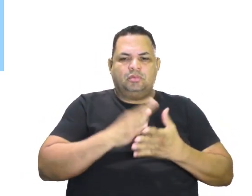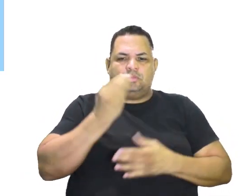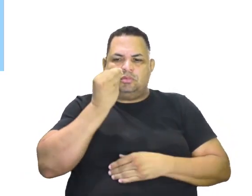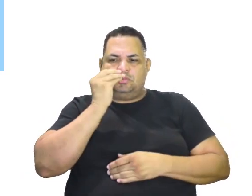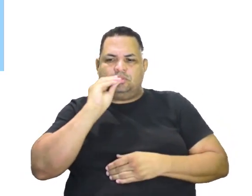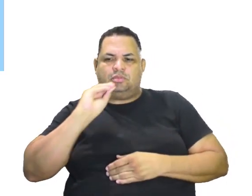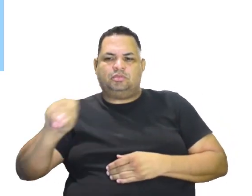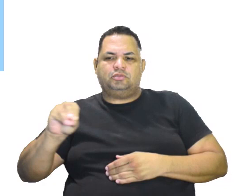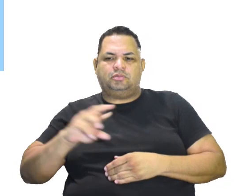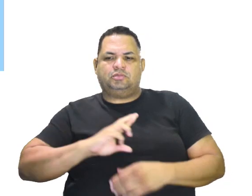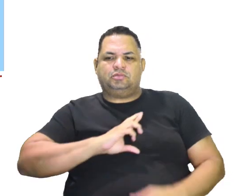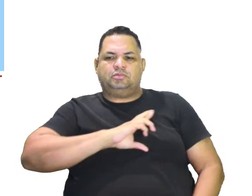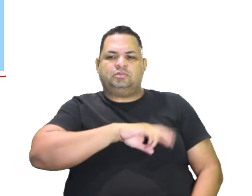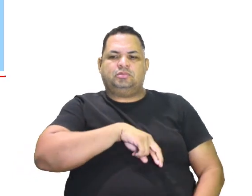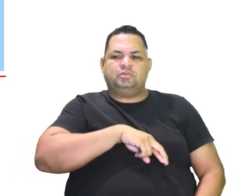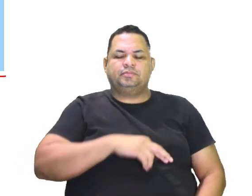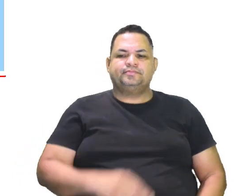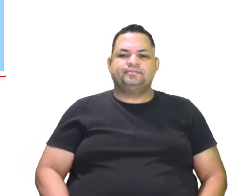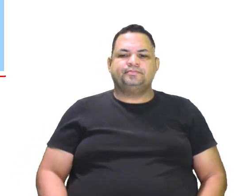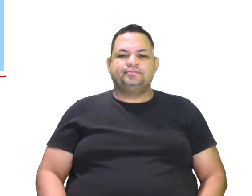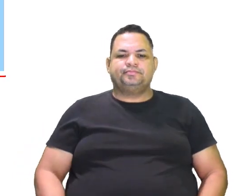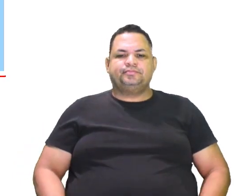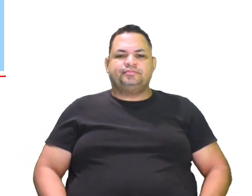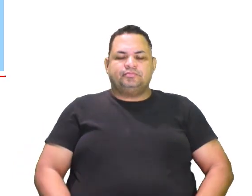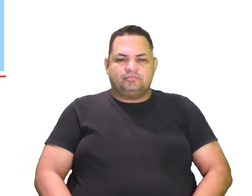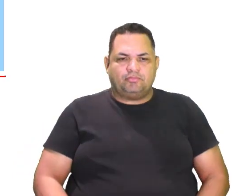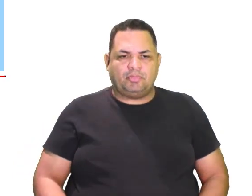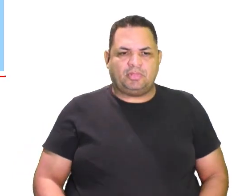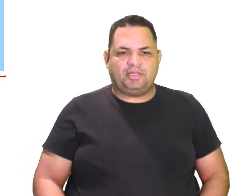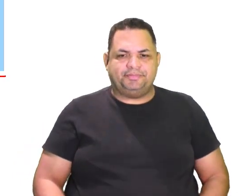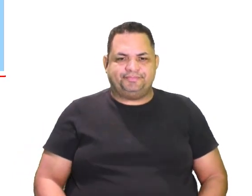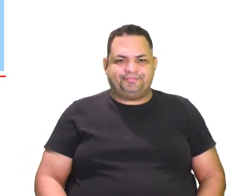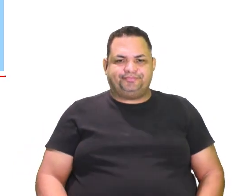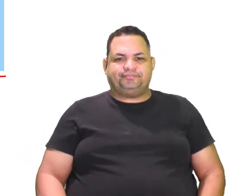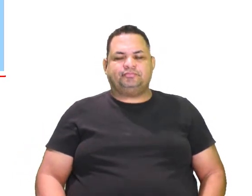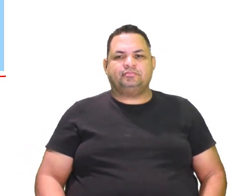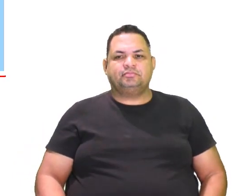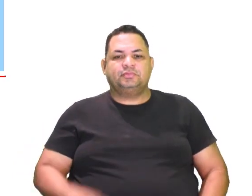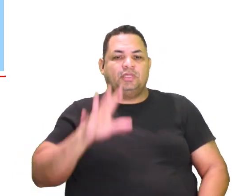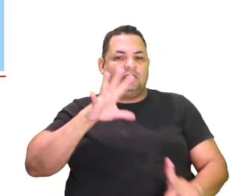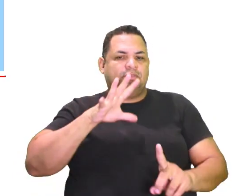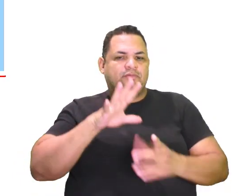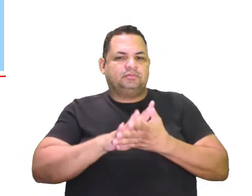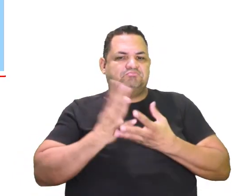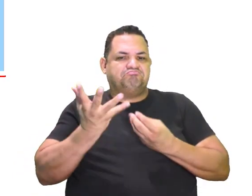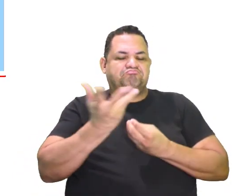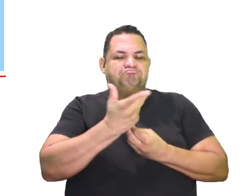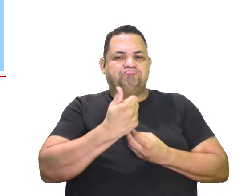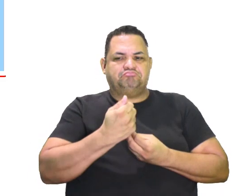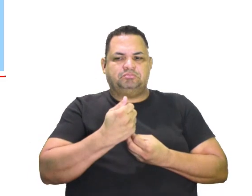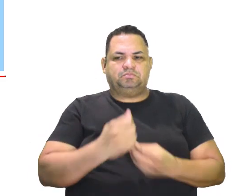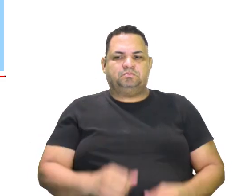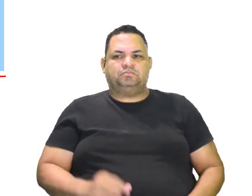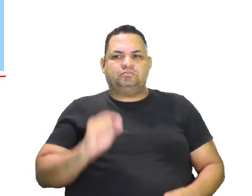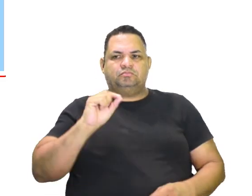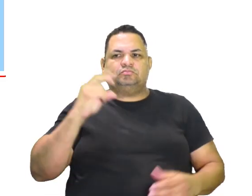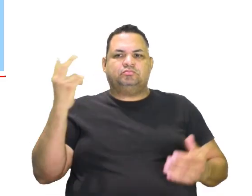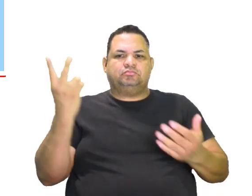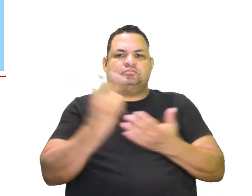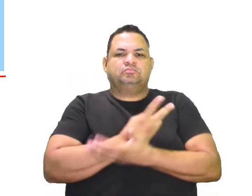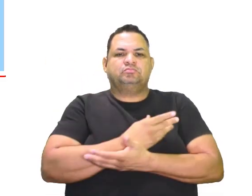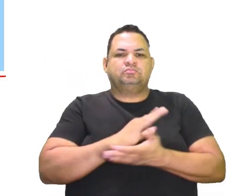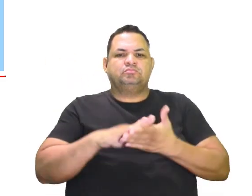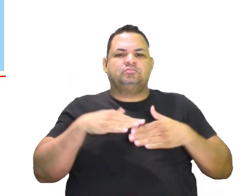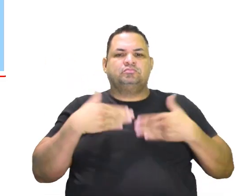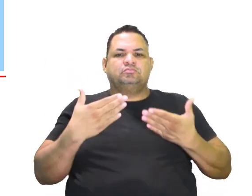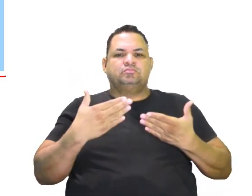e desprezando o romantismo. Então, aqui tem uma implicação tremenda sobre as artes, né? E acontece muito